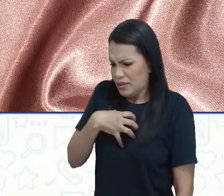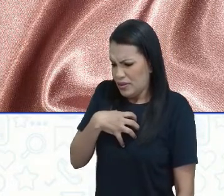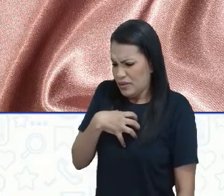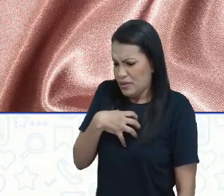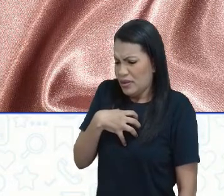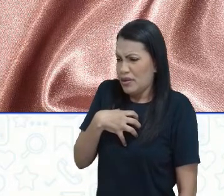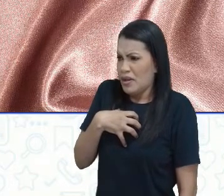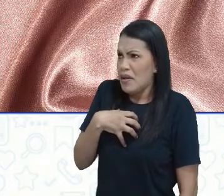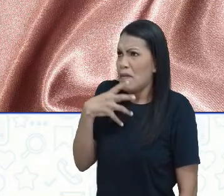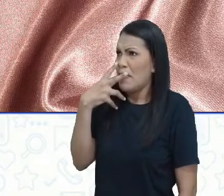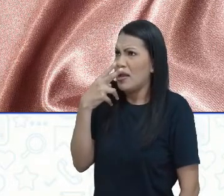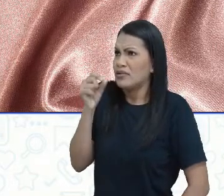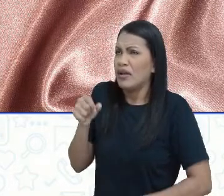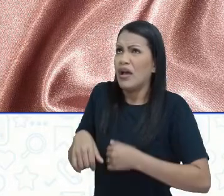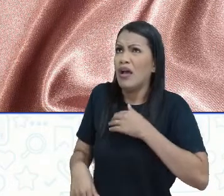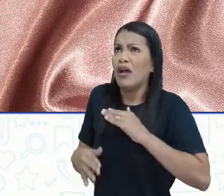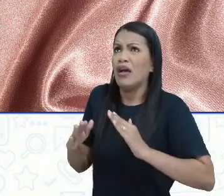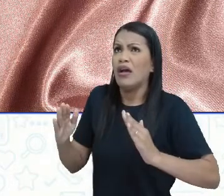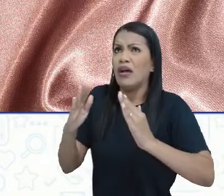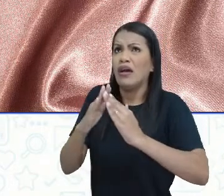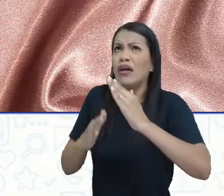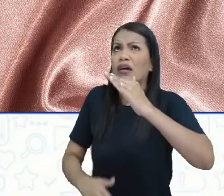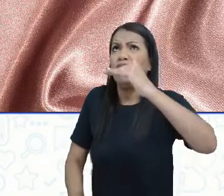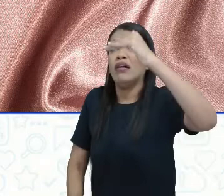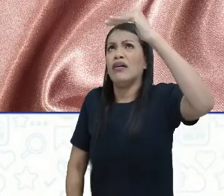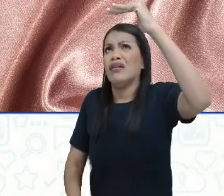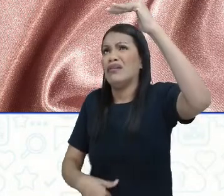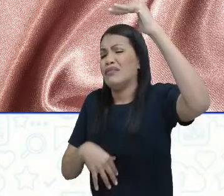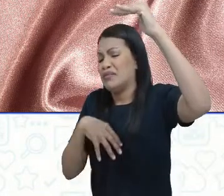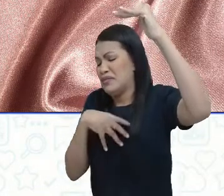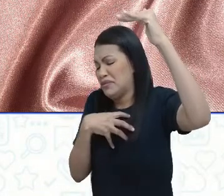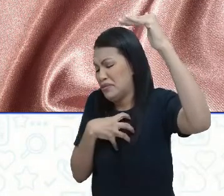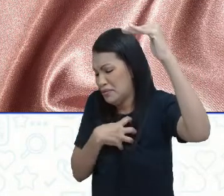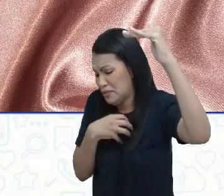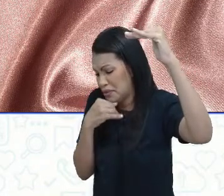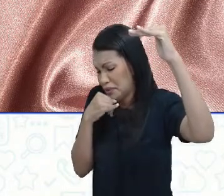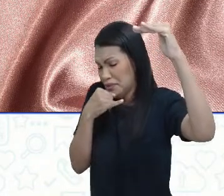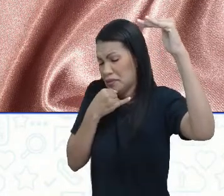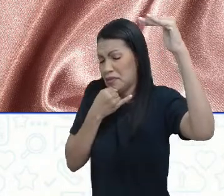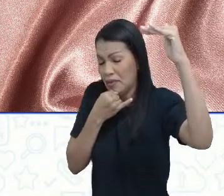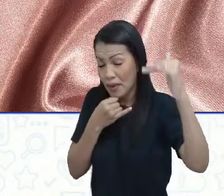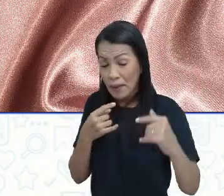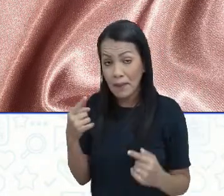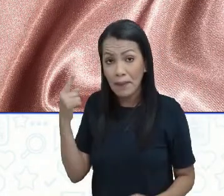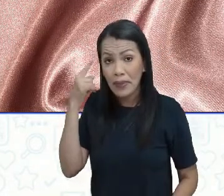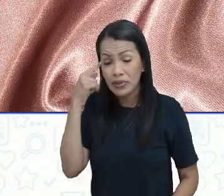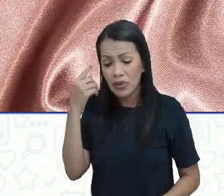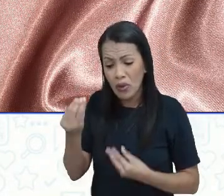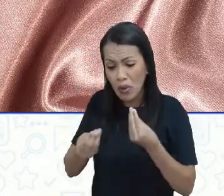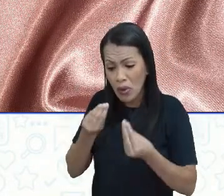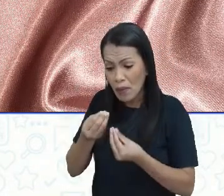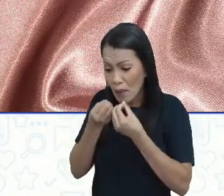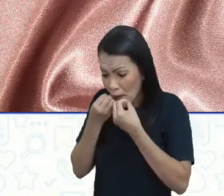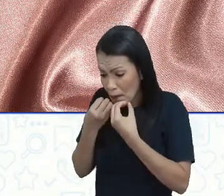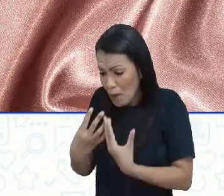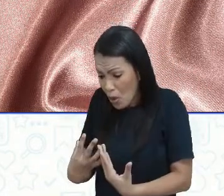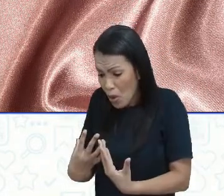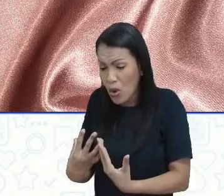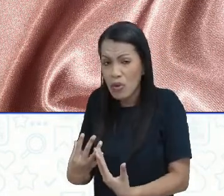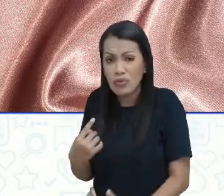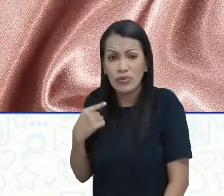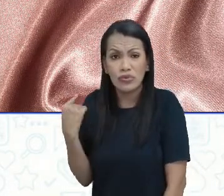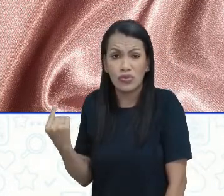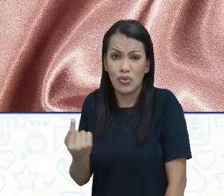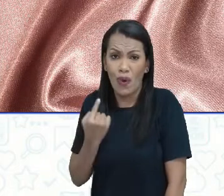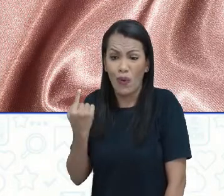palácio com todos os seus tesouros. E pela primeira vez pensou como seria bom estar sozinha de novo. Aqui a gente tem